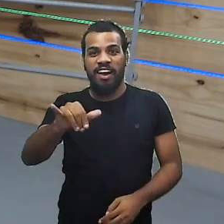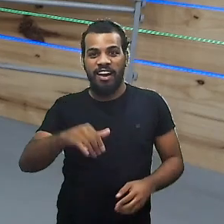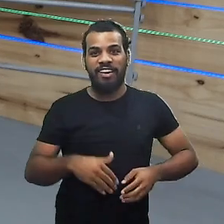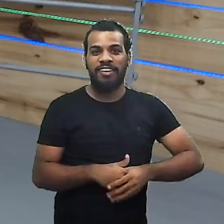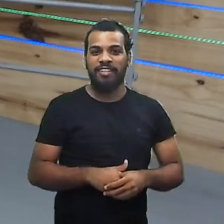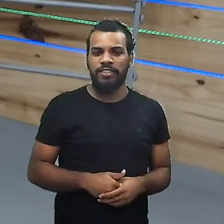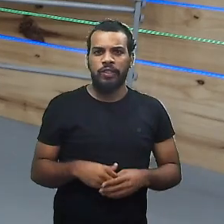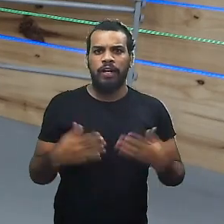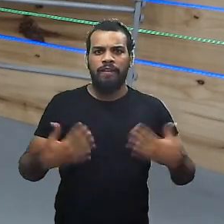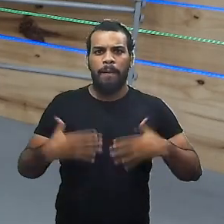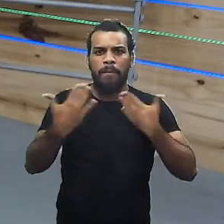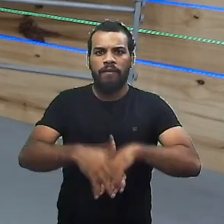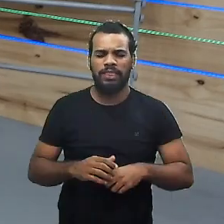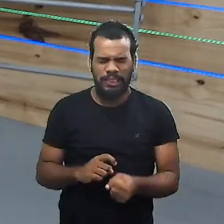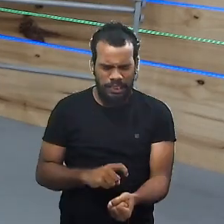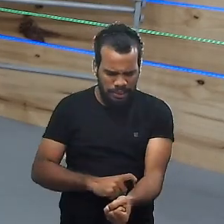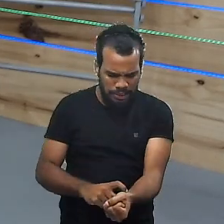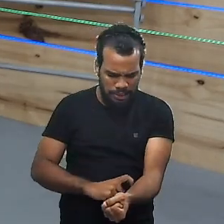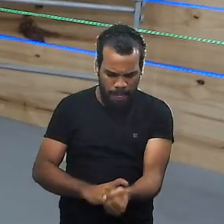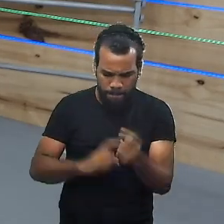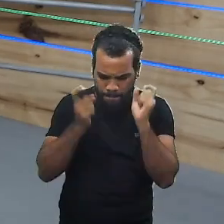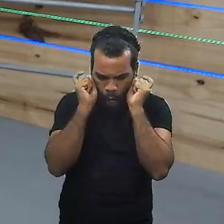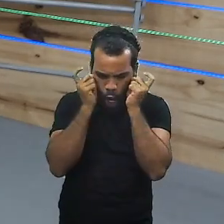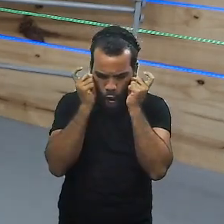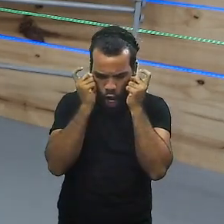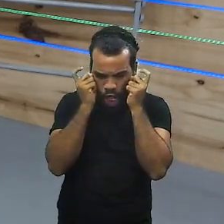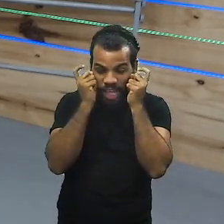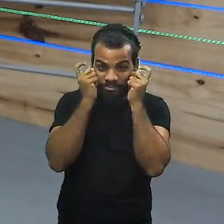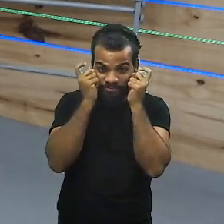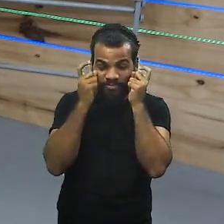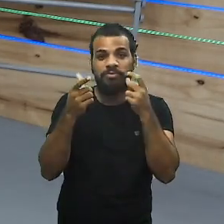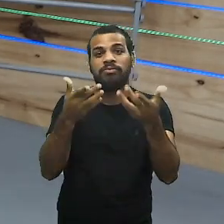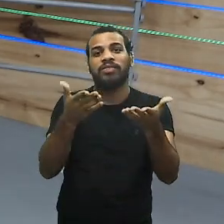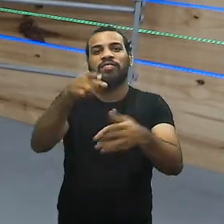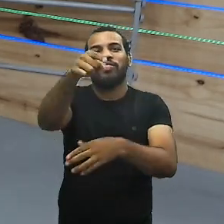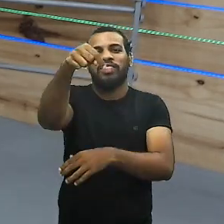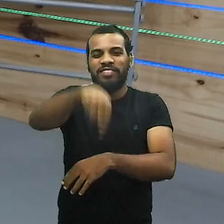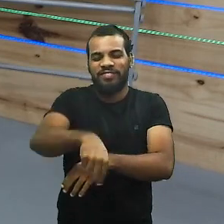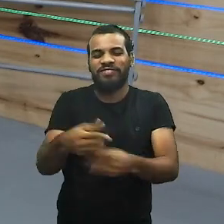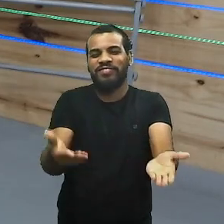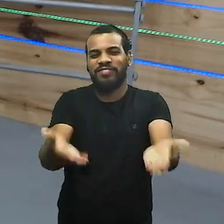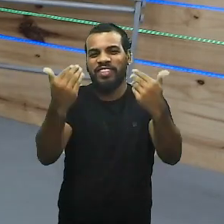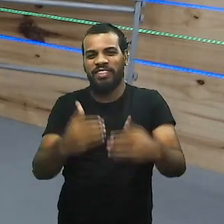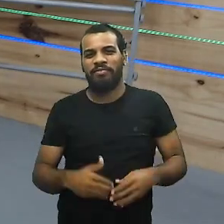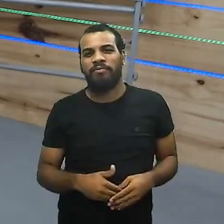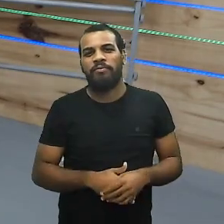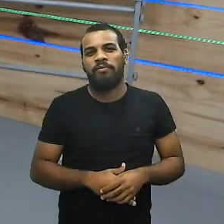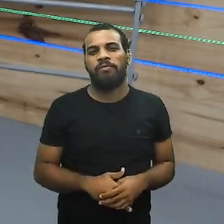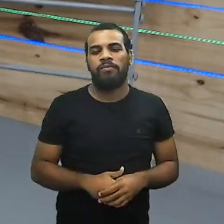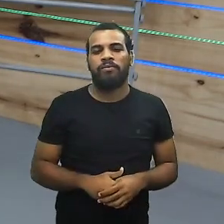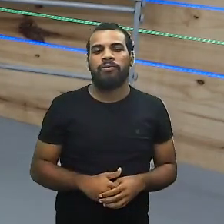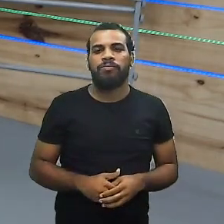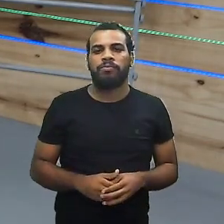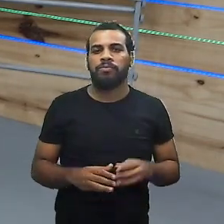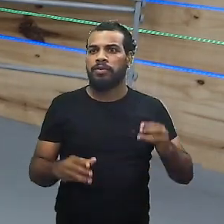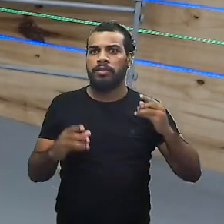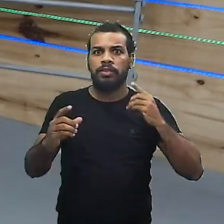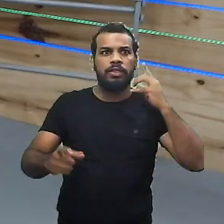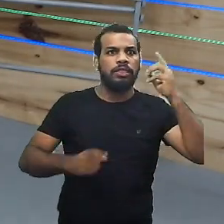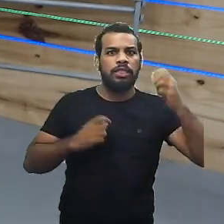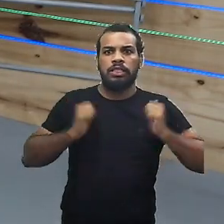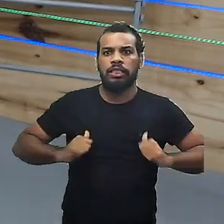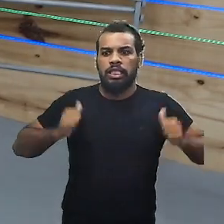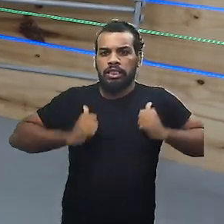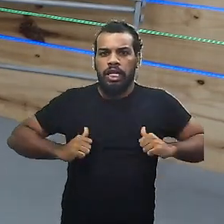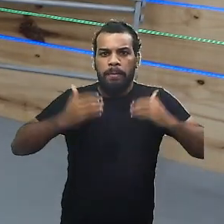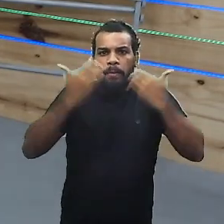mundo nervoso, preocupado. Galera, mas você que vem aqui conosco desde o primeiro ano, não está muito ansioso